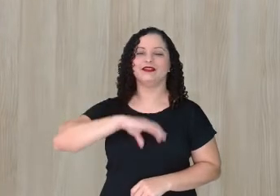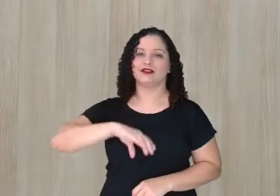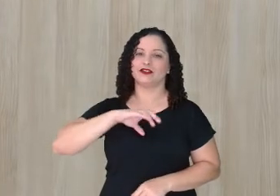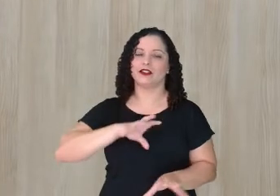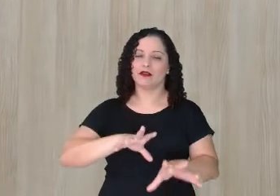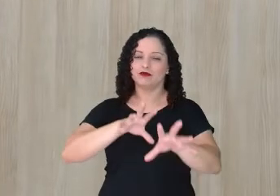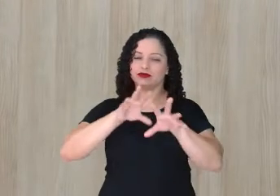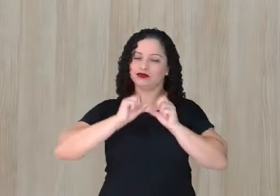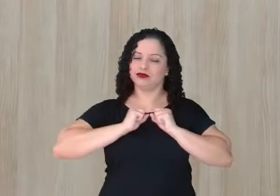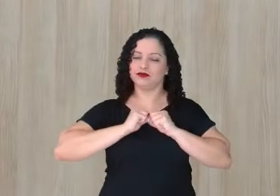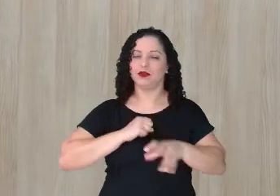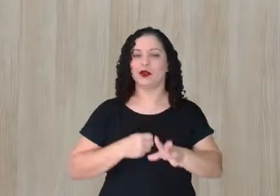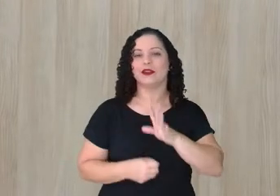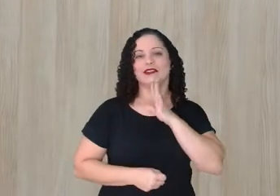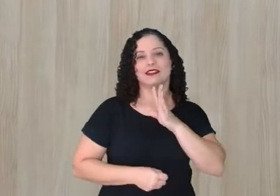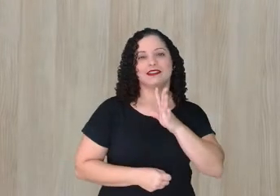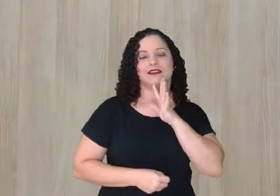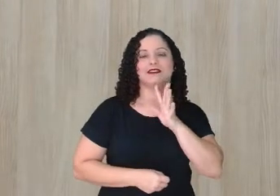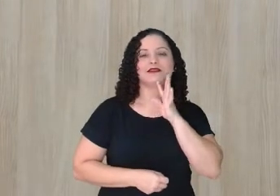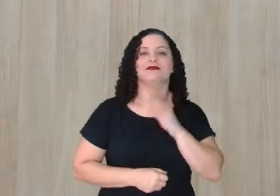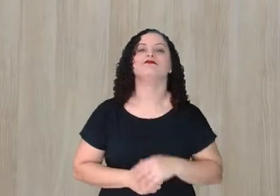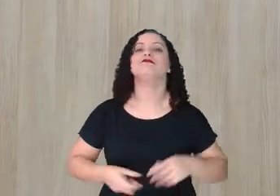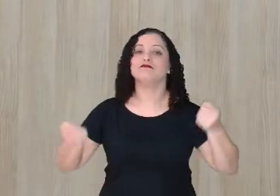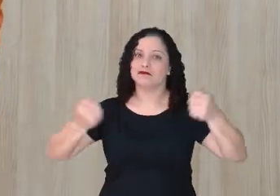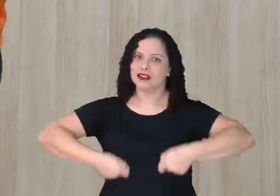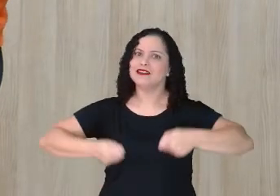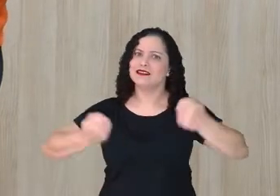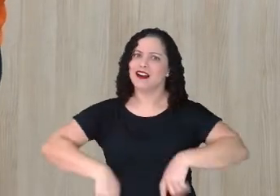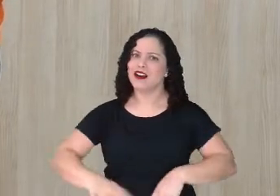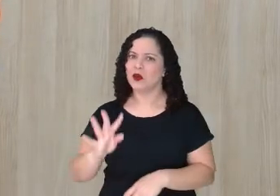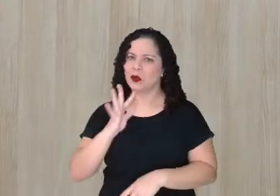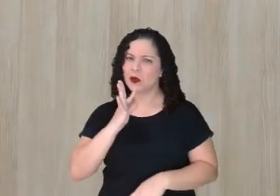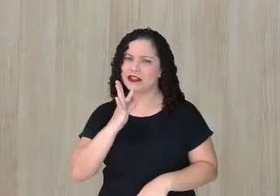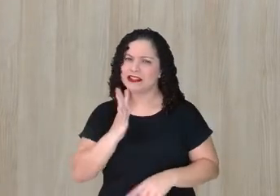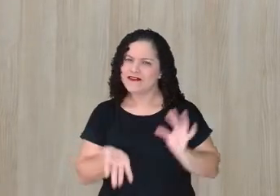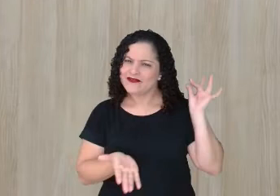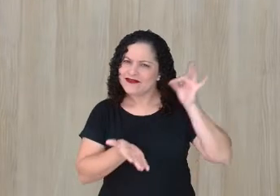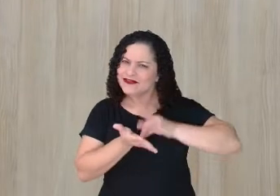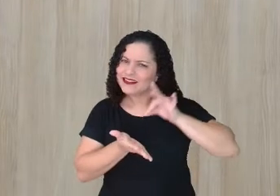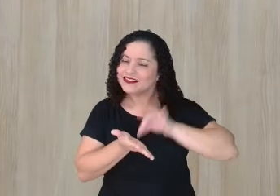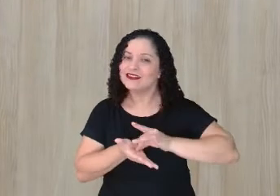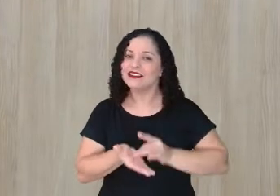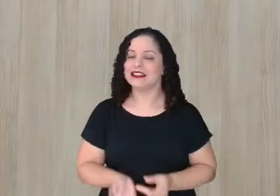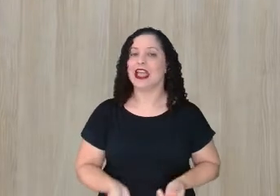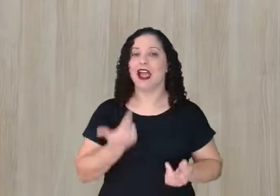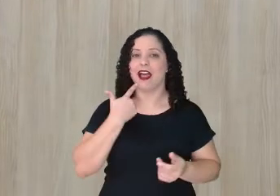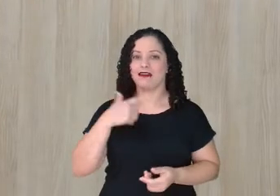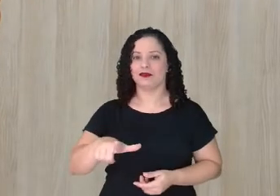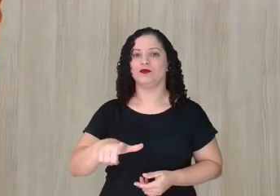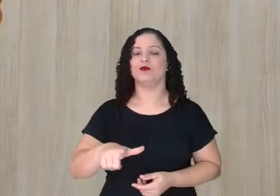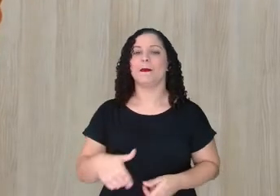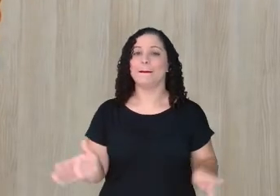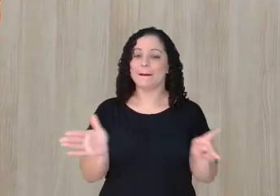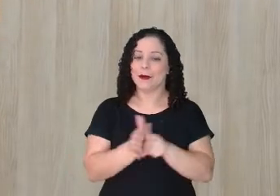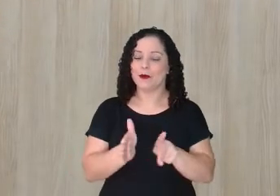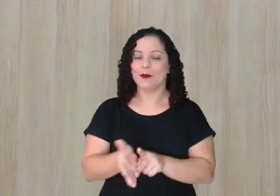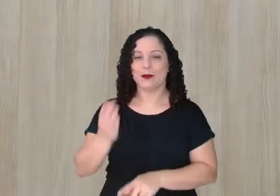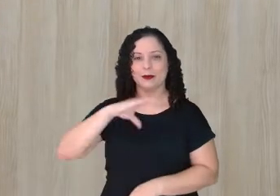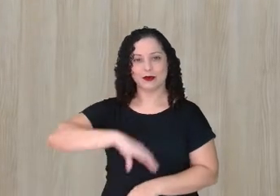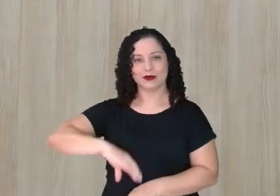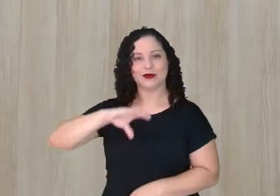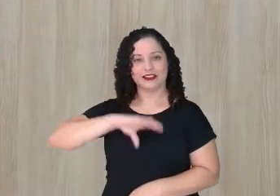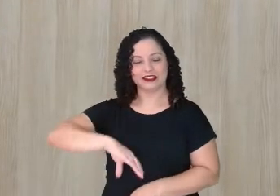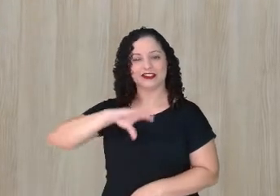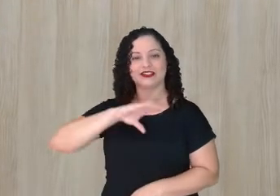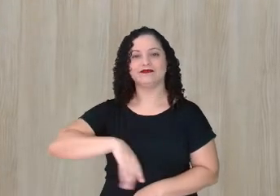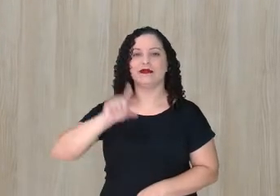língua portuguesa. Então, nós precisamos nos apropriar. A nossa língua materna, que é a língua portuguesa,